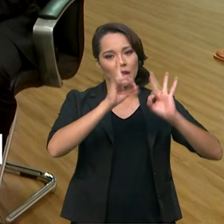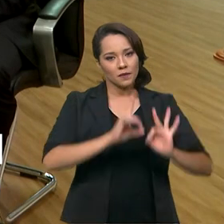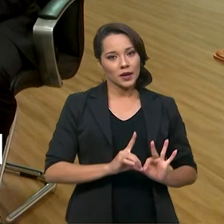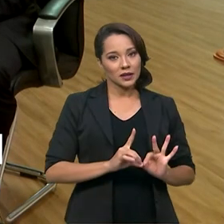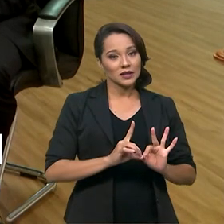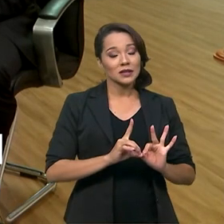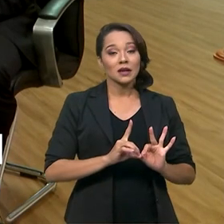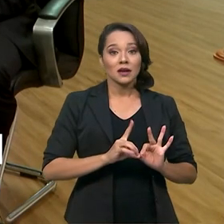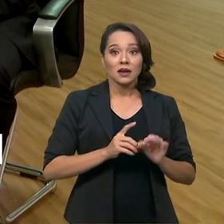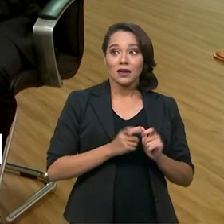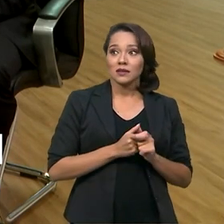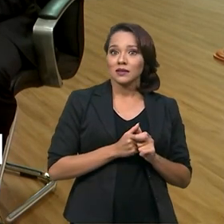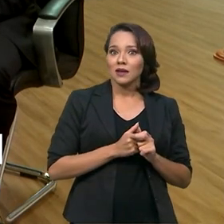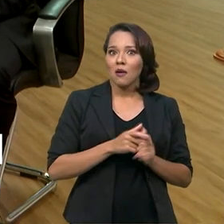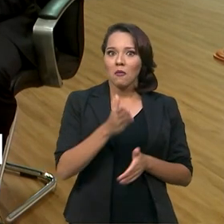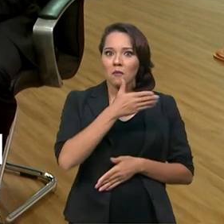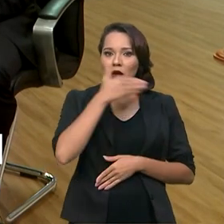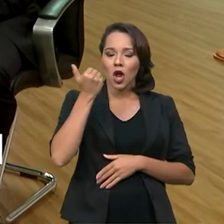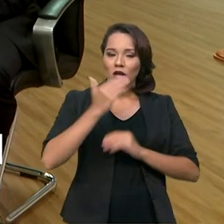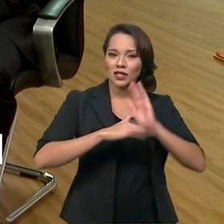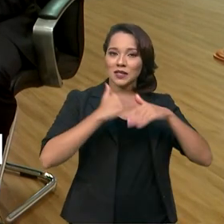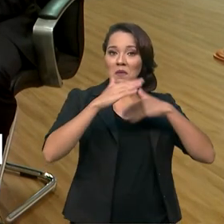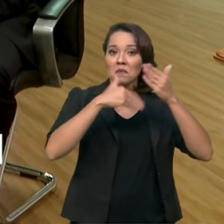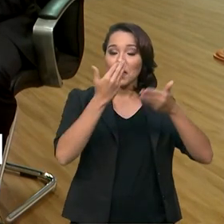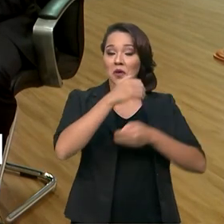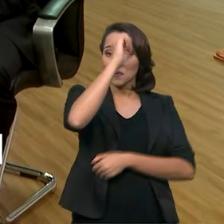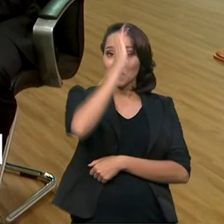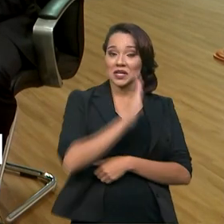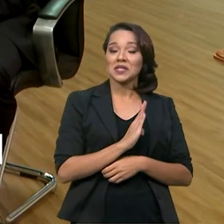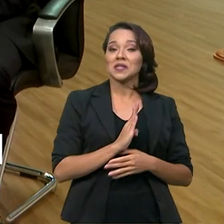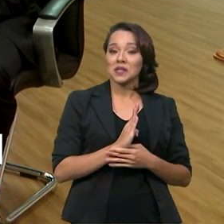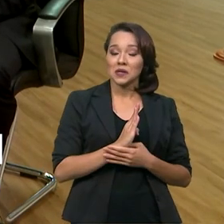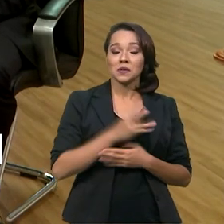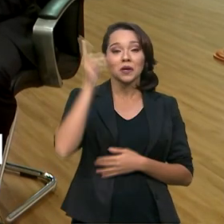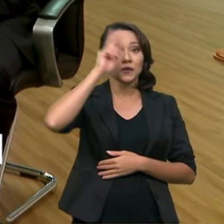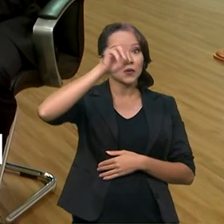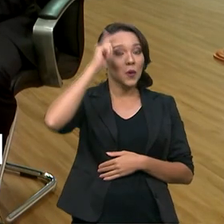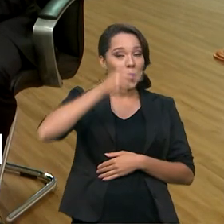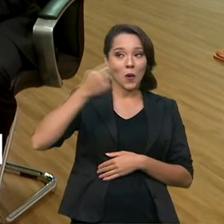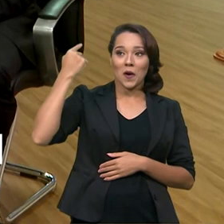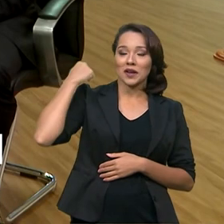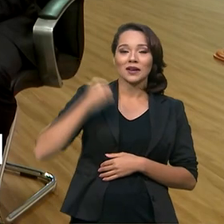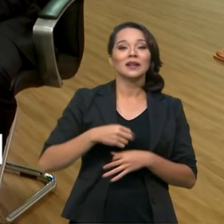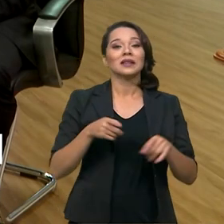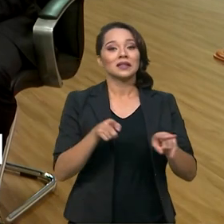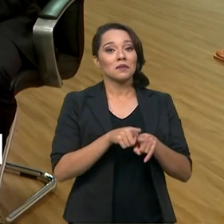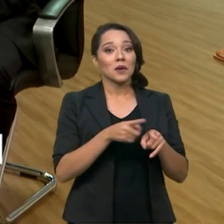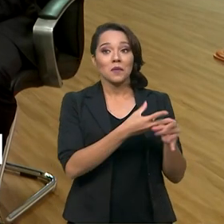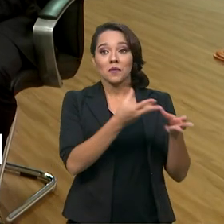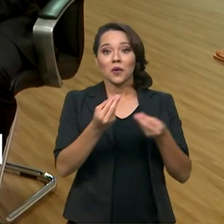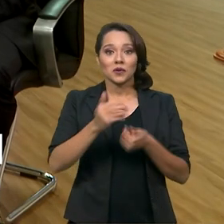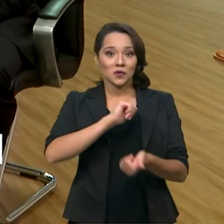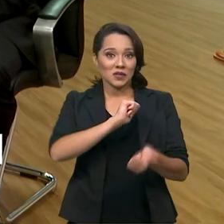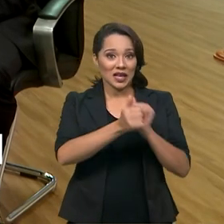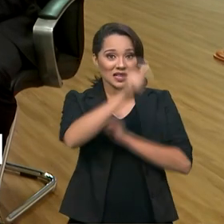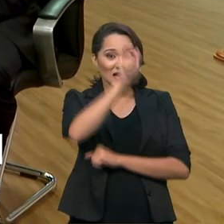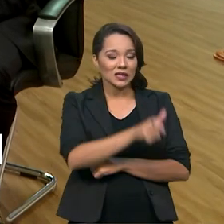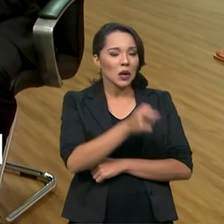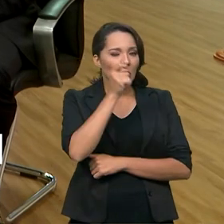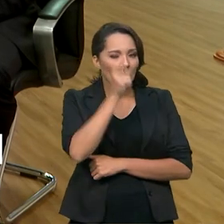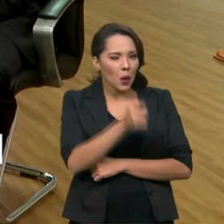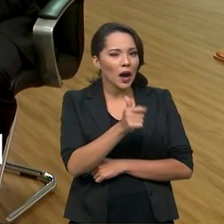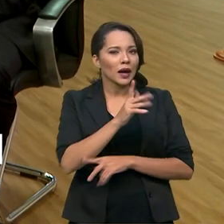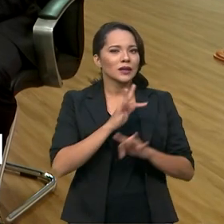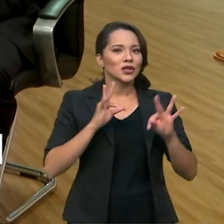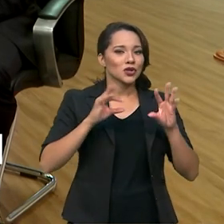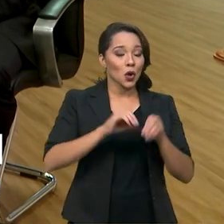e foi o melhor desempenho do Brasil historicamente, e a maior parte dos atletas, quase a